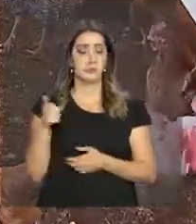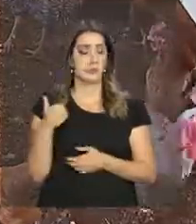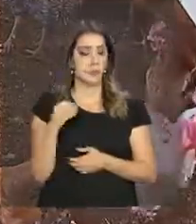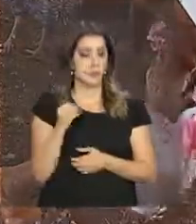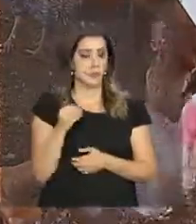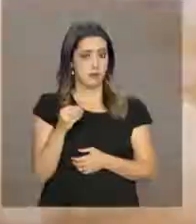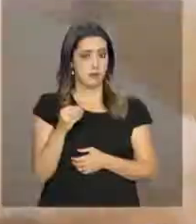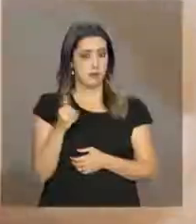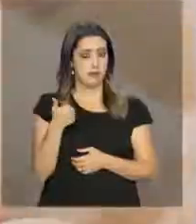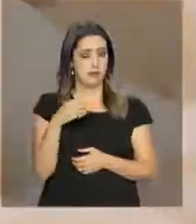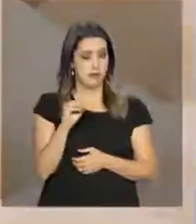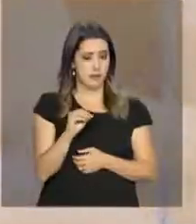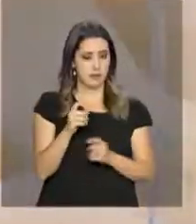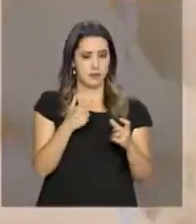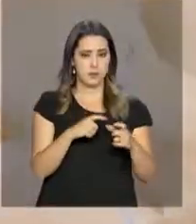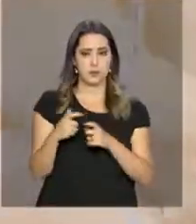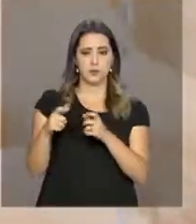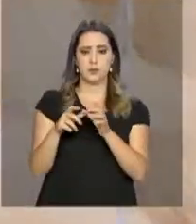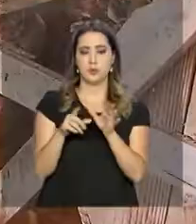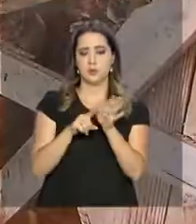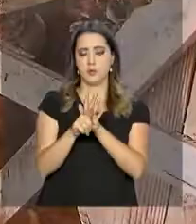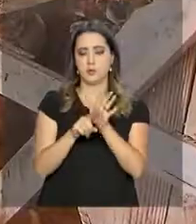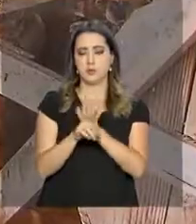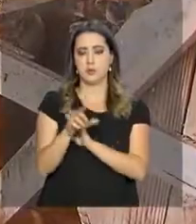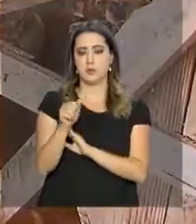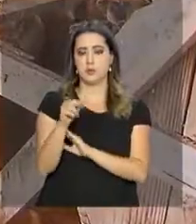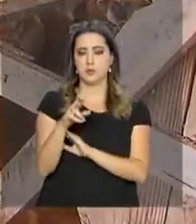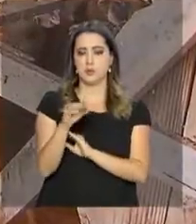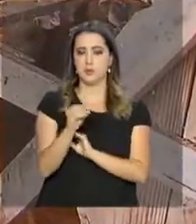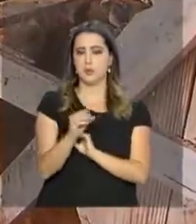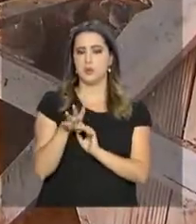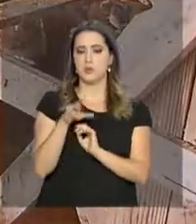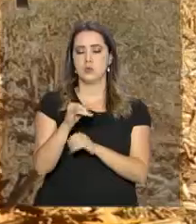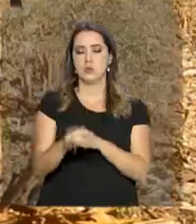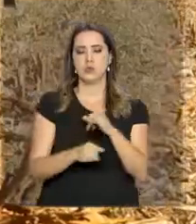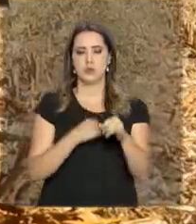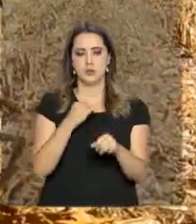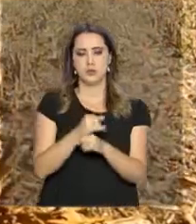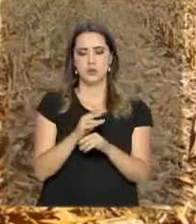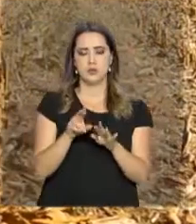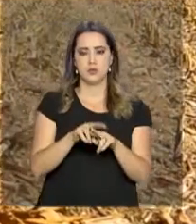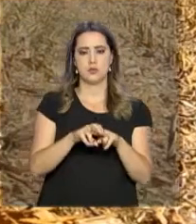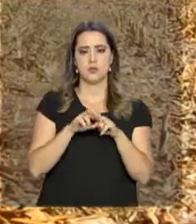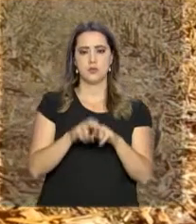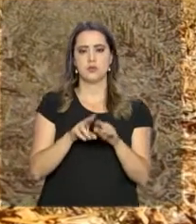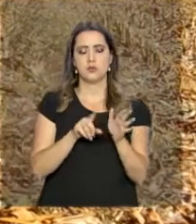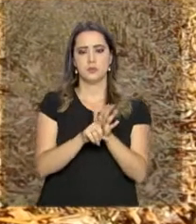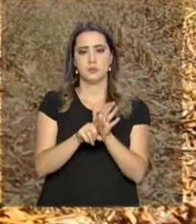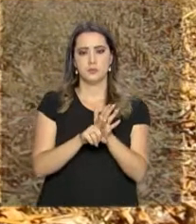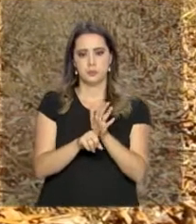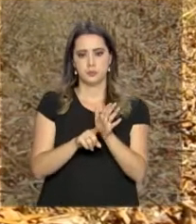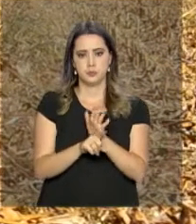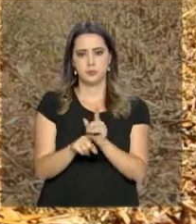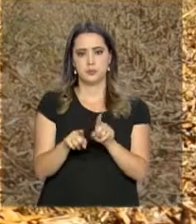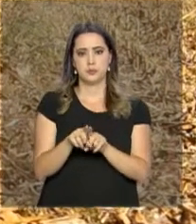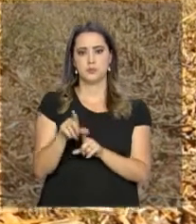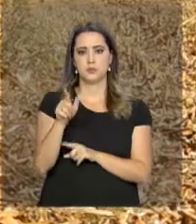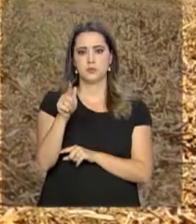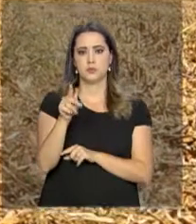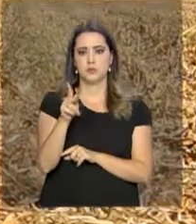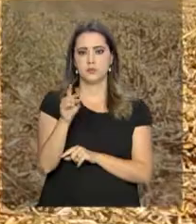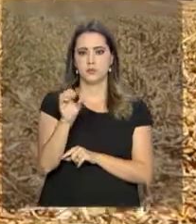do censo agro ea primeira em que a coleta de dados foi inteiramente digital feita por meio de dispositivos que usam gps